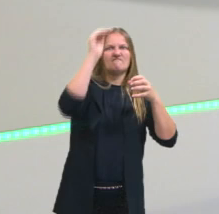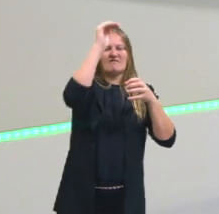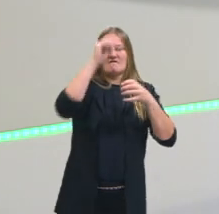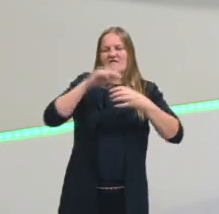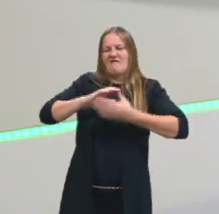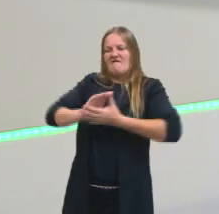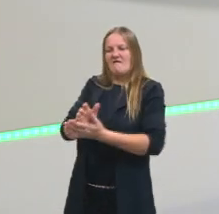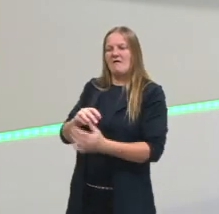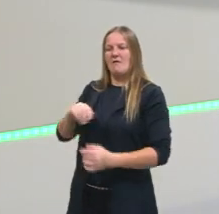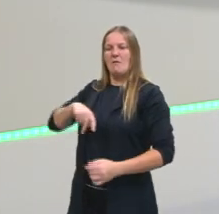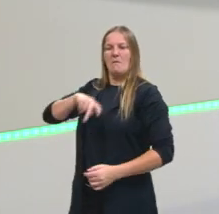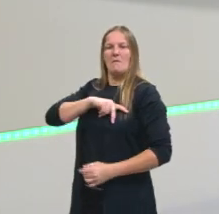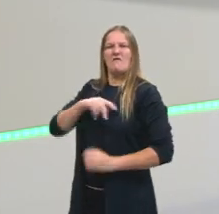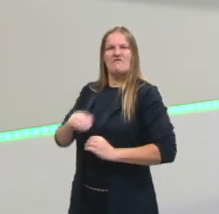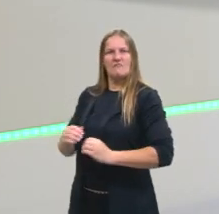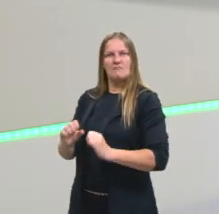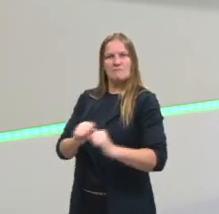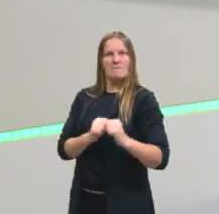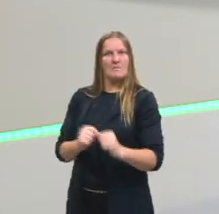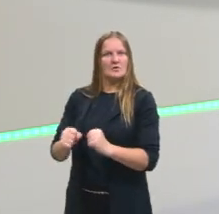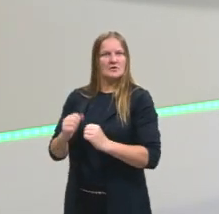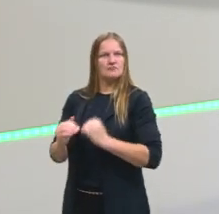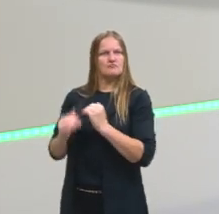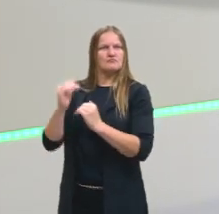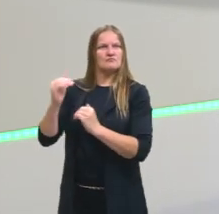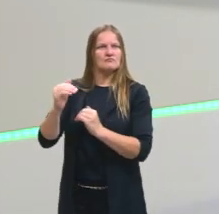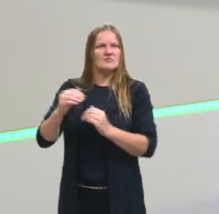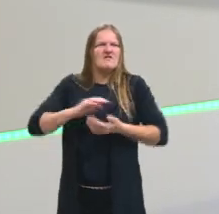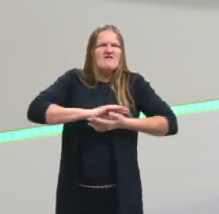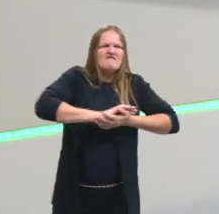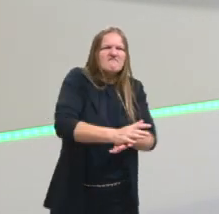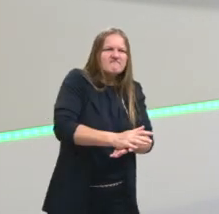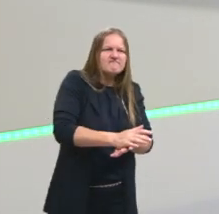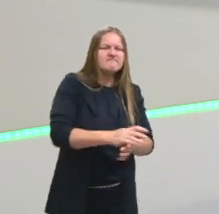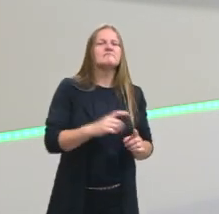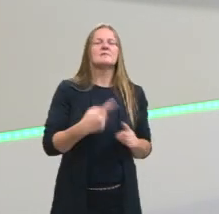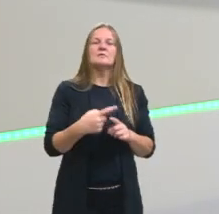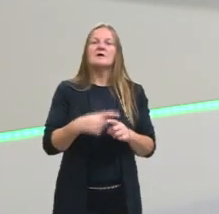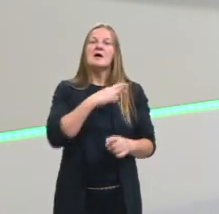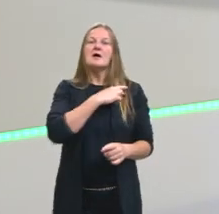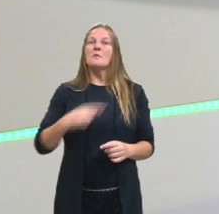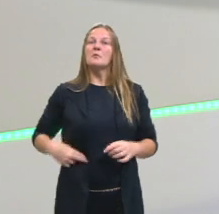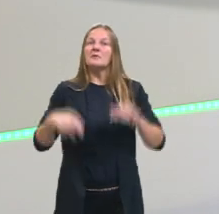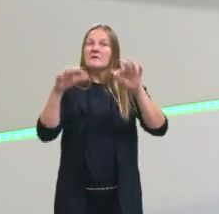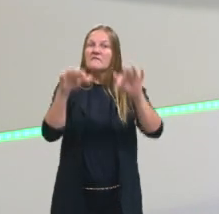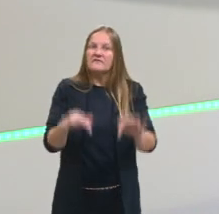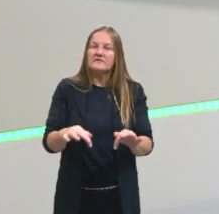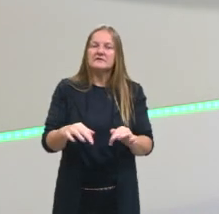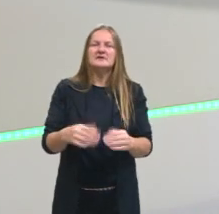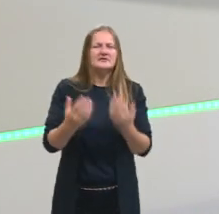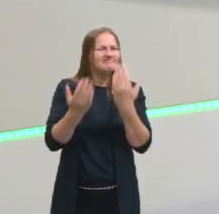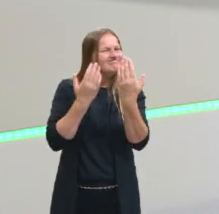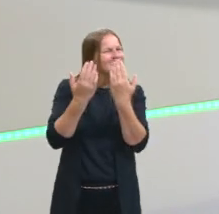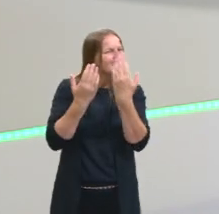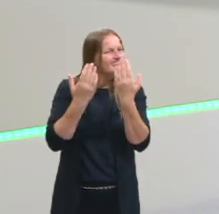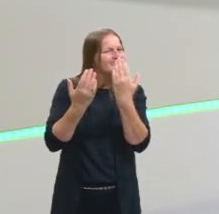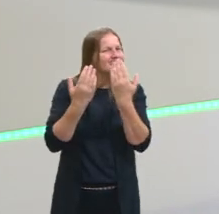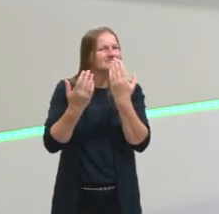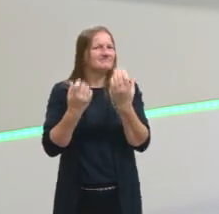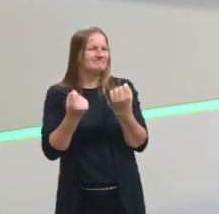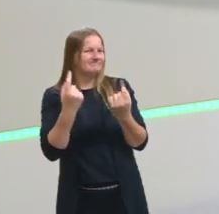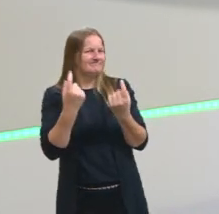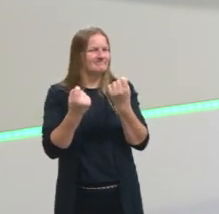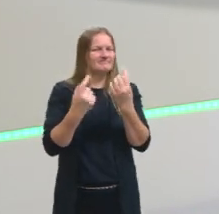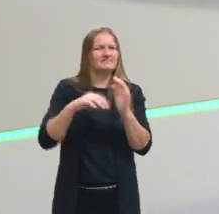queriam que os plebeus conquistassem mais poderes e daí no fim desse período da República já se tinha muita desconfiança do Senado